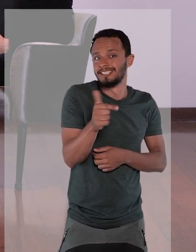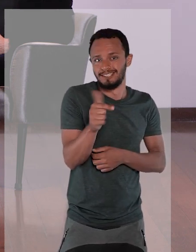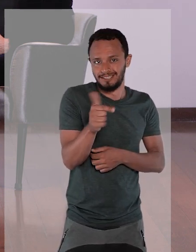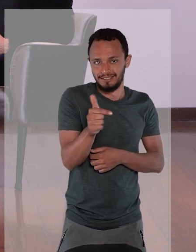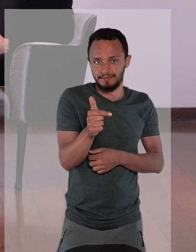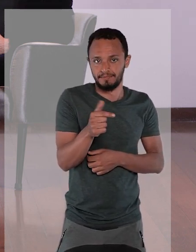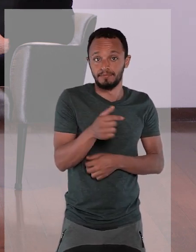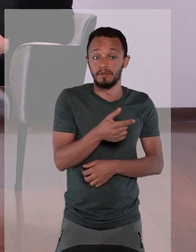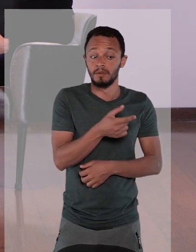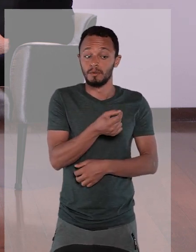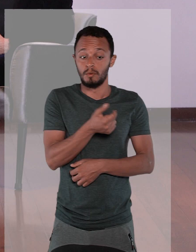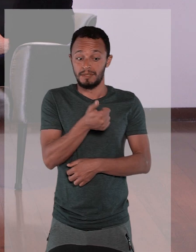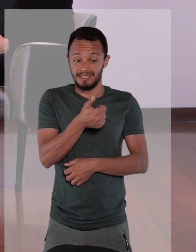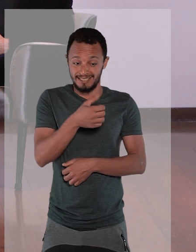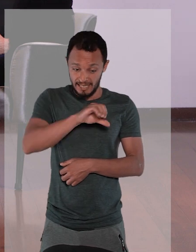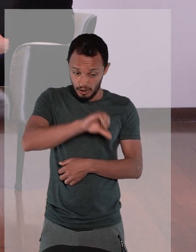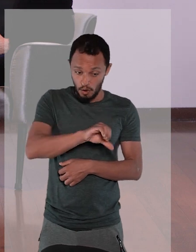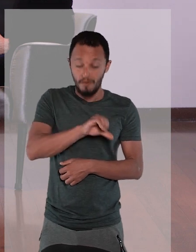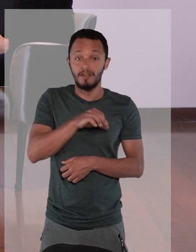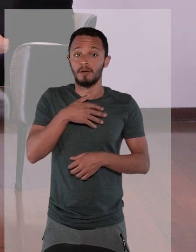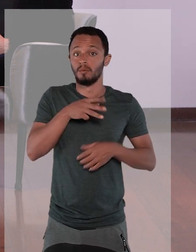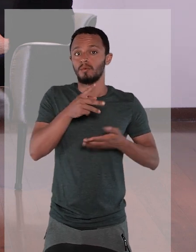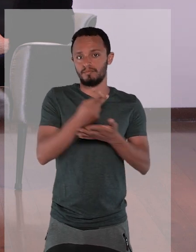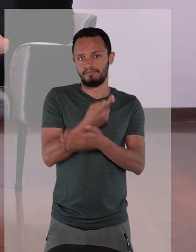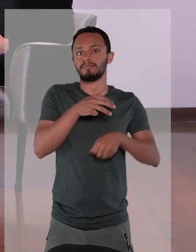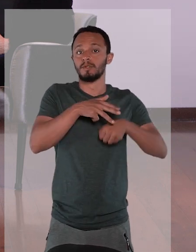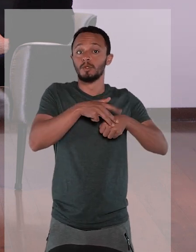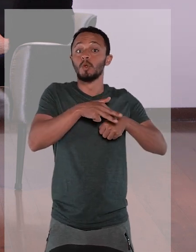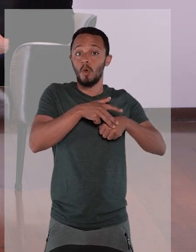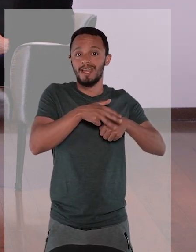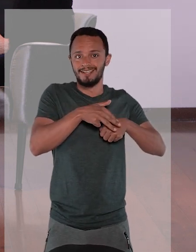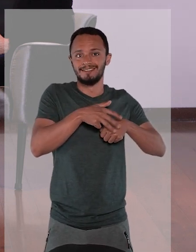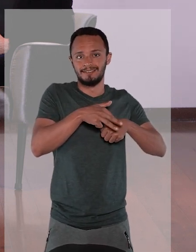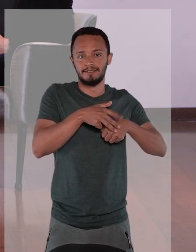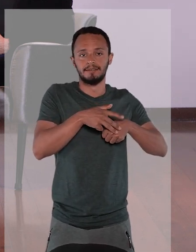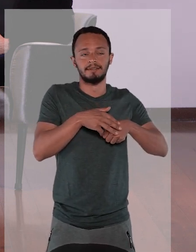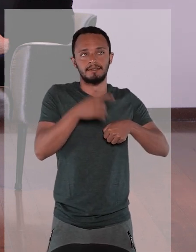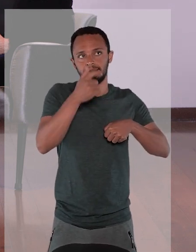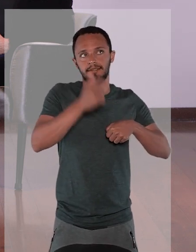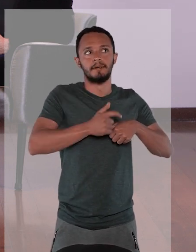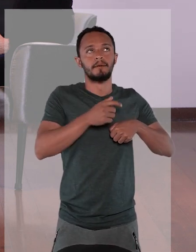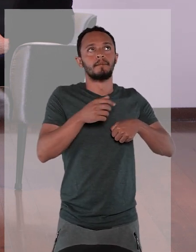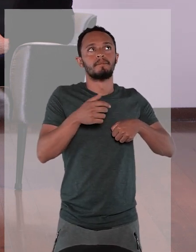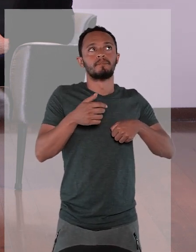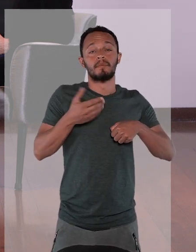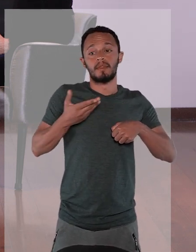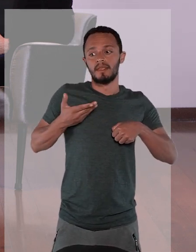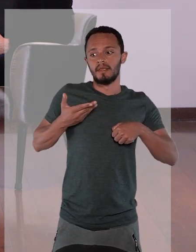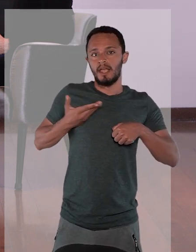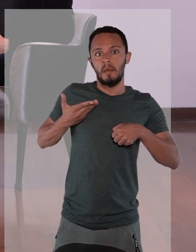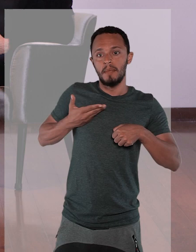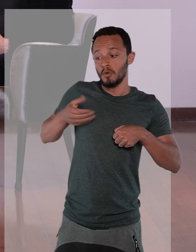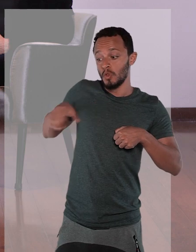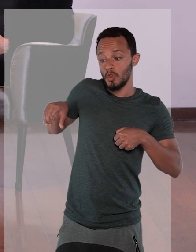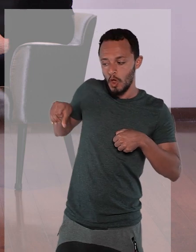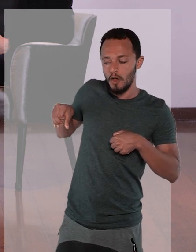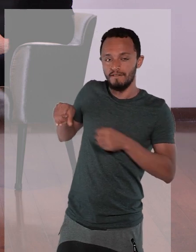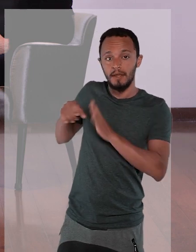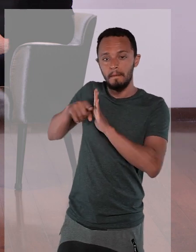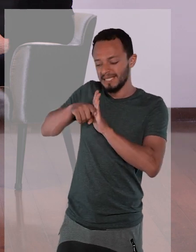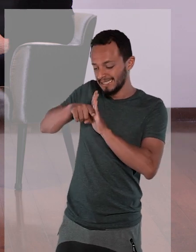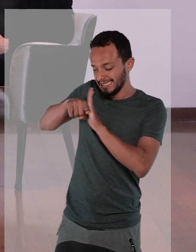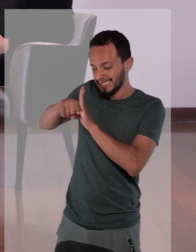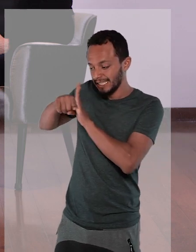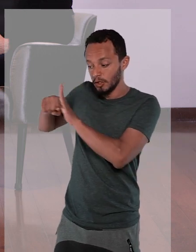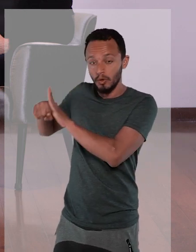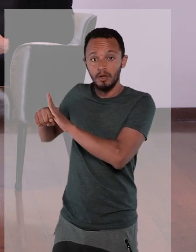fiquei doente, foi assim, quando graçava, e nós estávamos escrevendo. Eu e mais 9 pesquisadores fizemos o primeiro